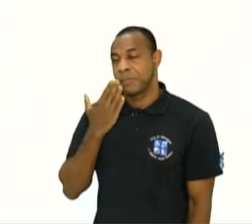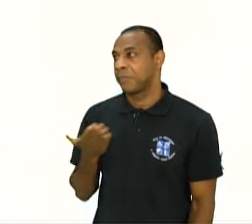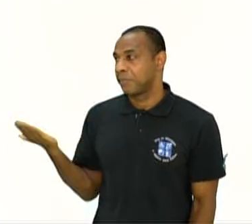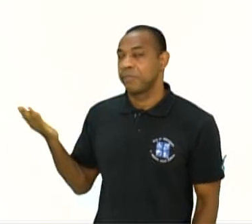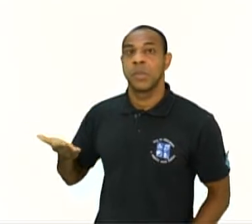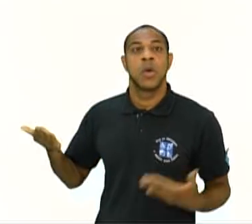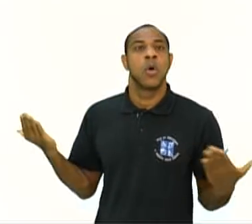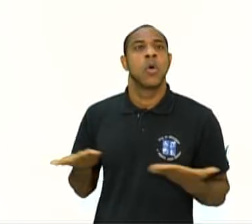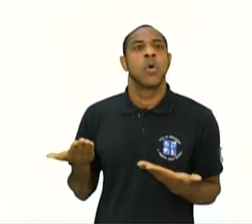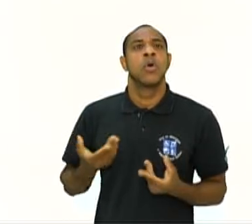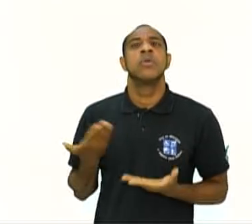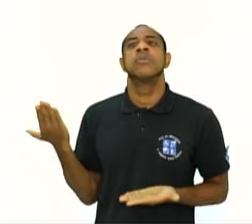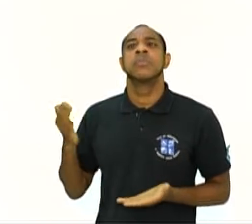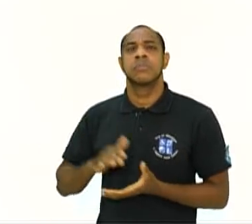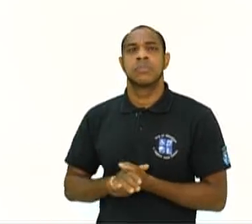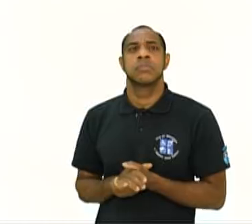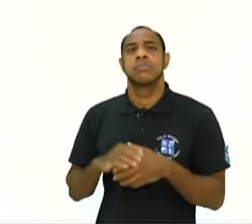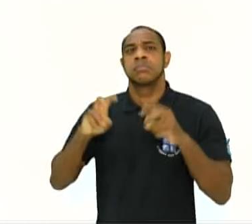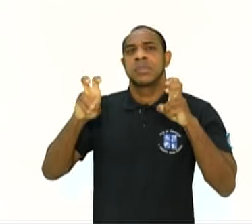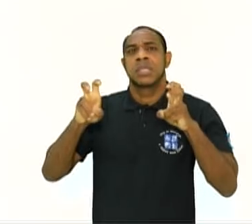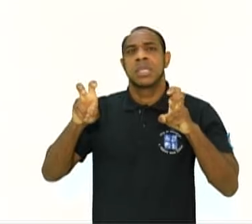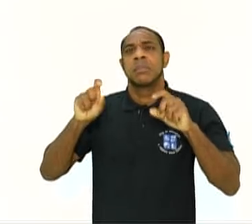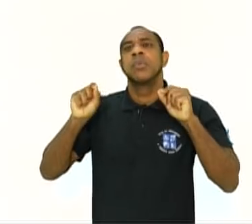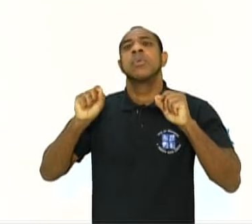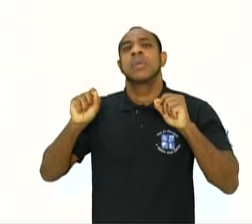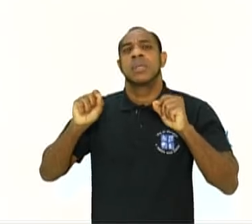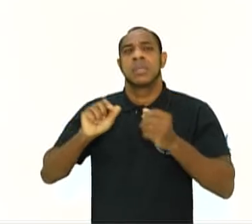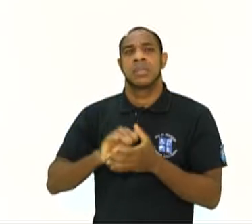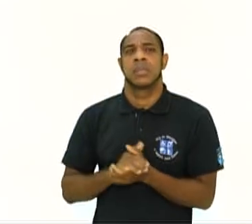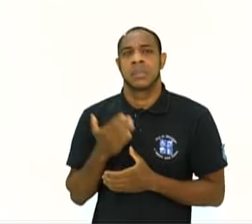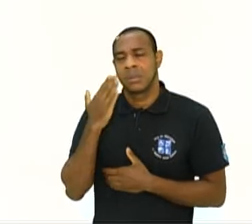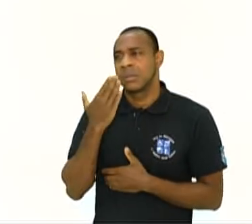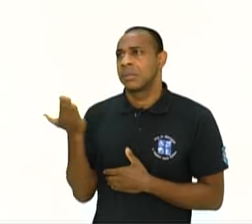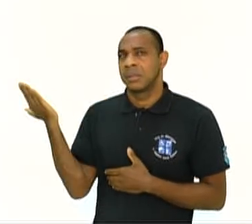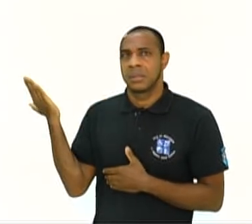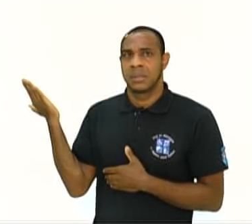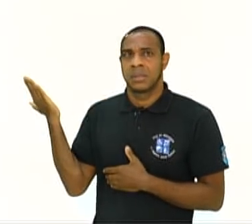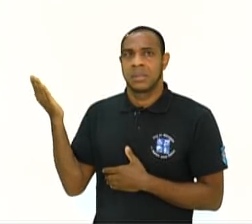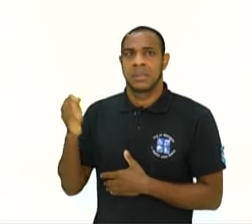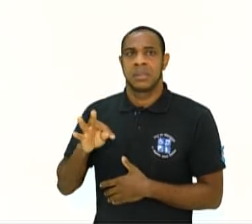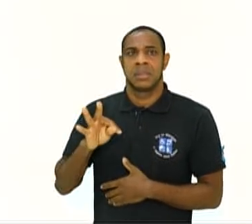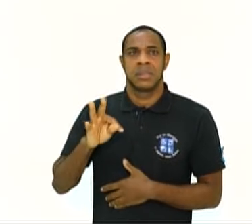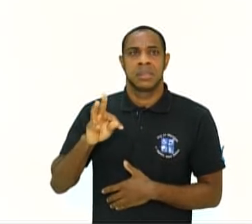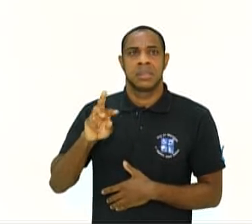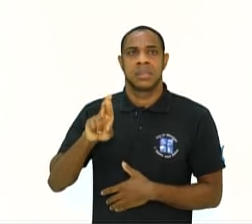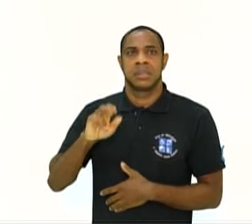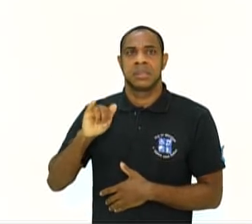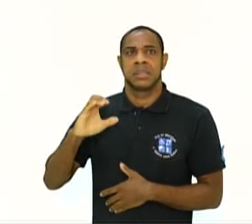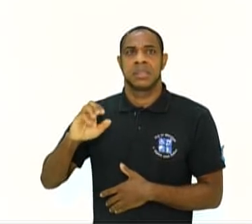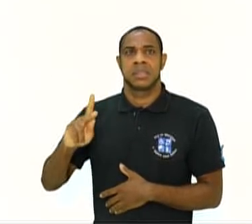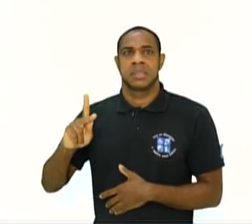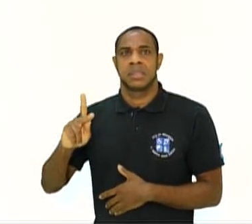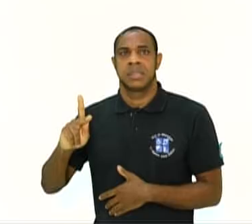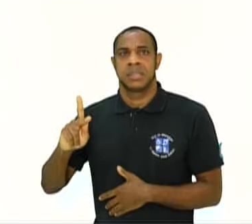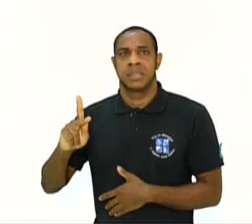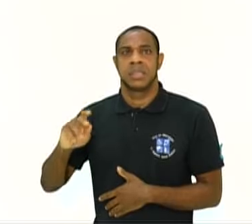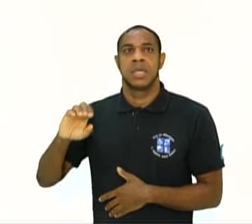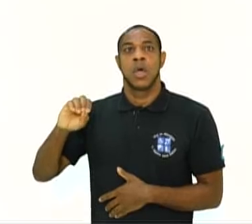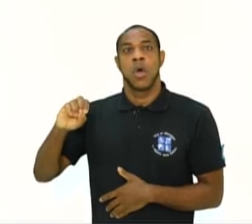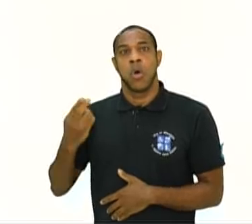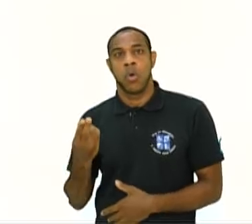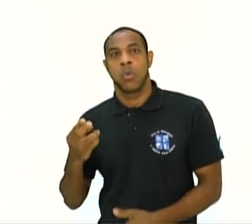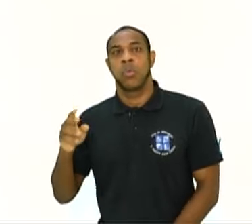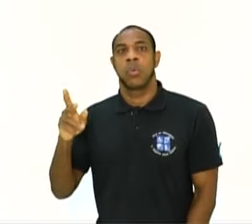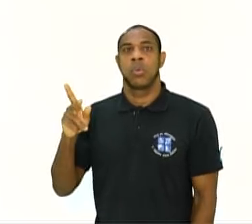hoje, então, o título da nossa aula é Trick or Treat, então nós vamos ler um conto de ficção, é uma história de